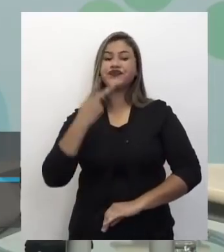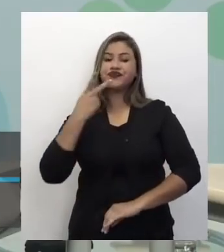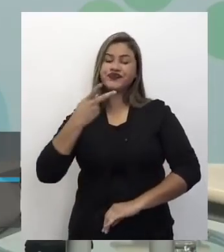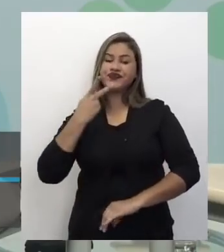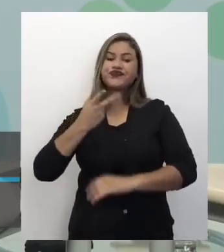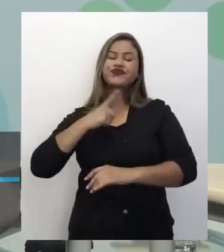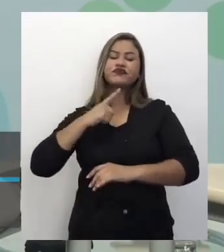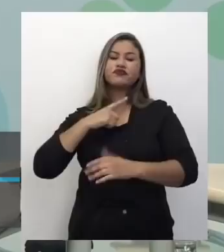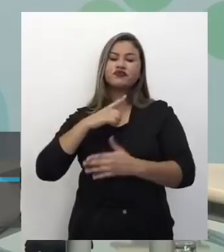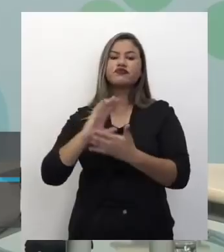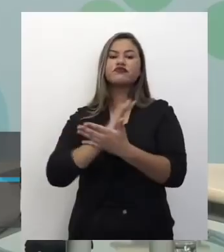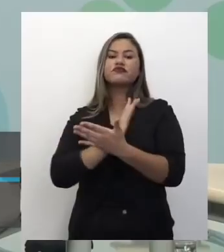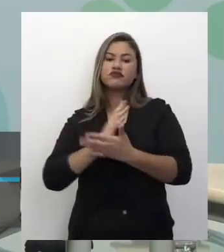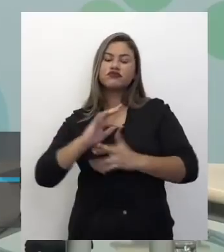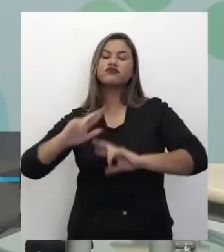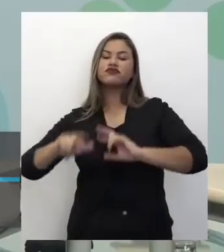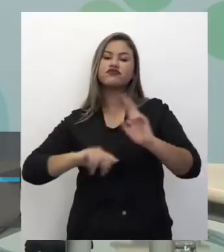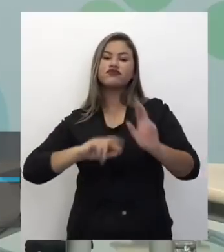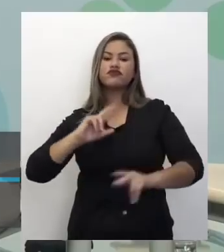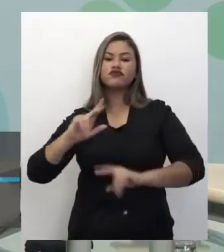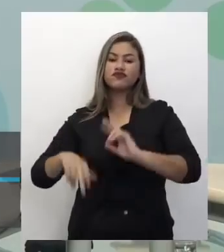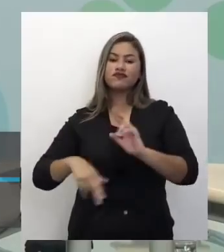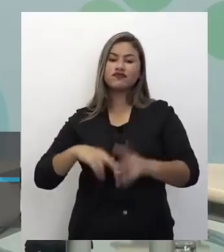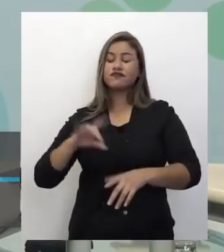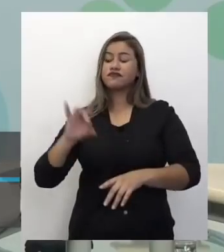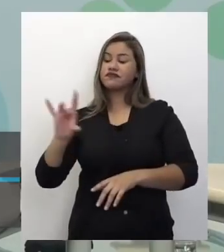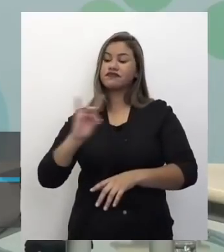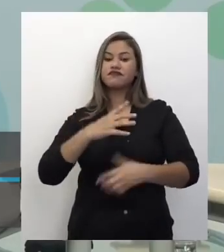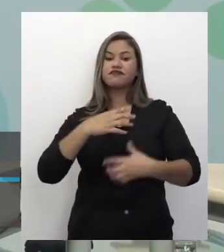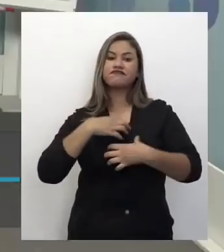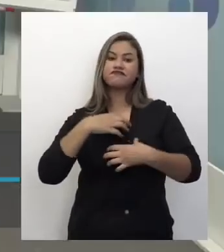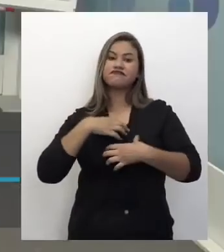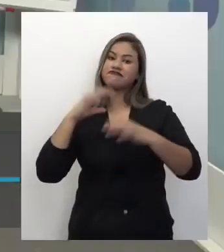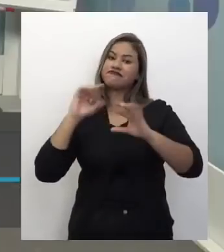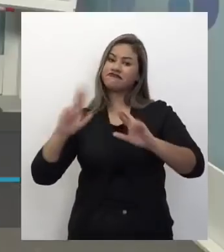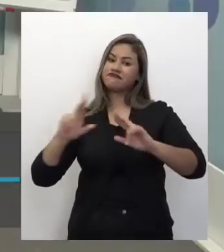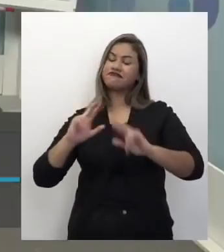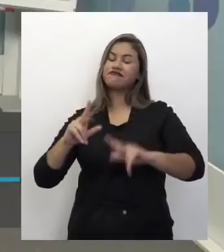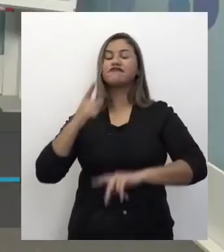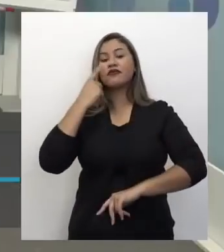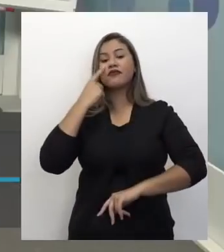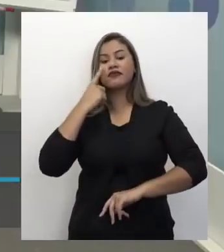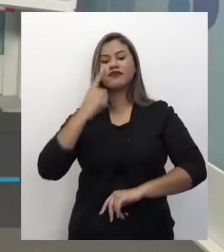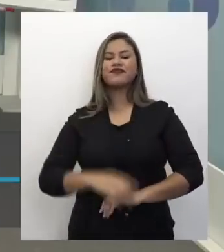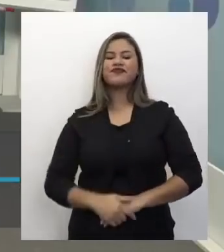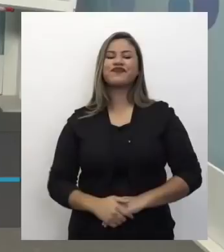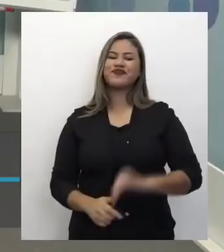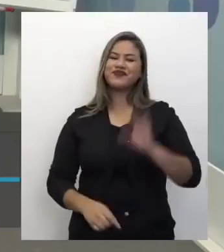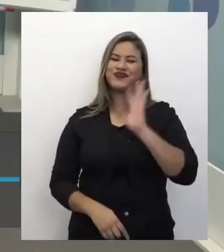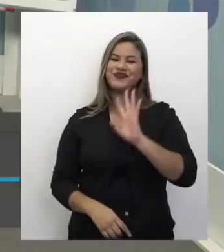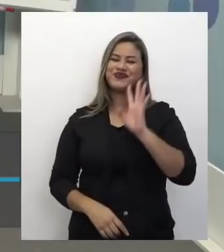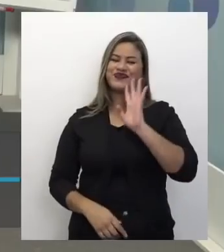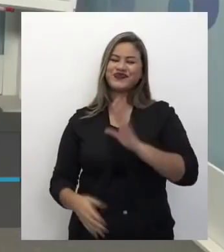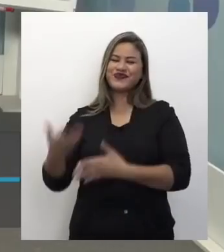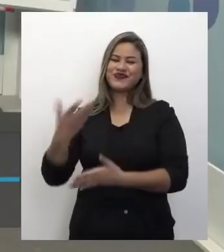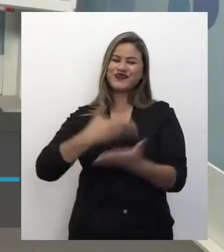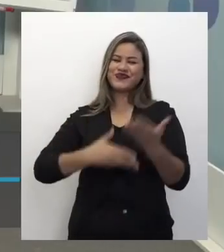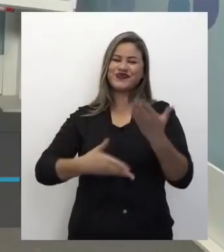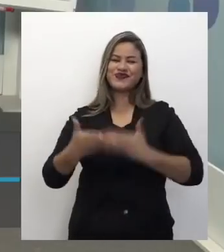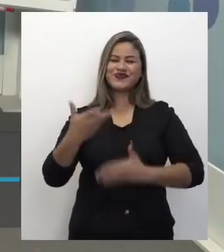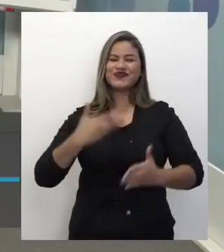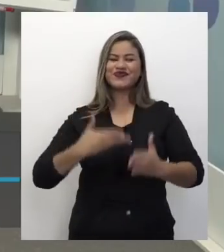um com sua essência. Muito bem, gente. Muito legal. Parabéns. Bacana, turma, a interação. Adorei